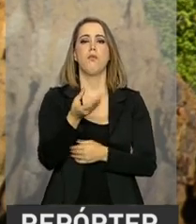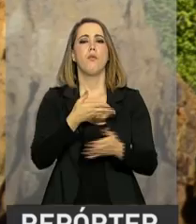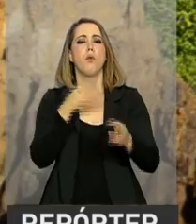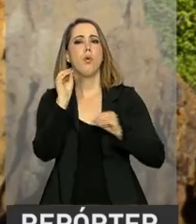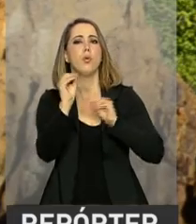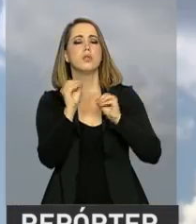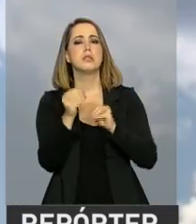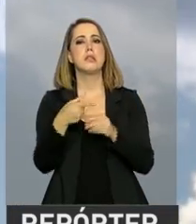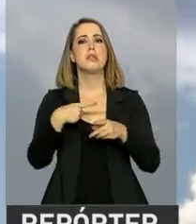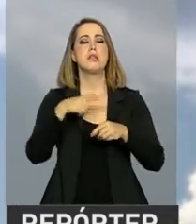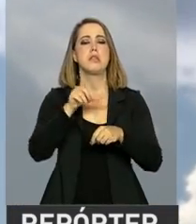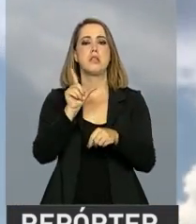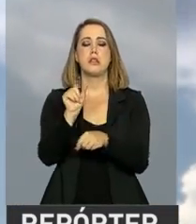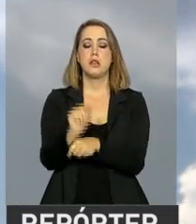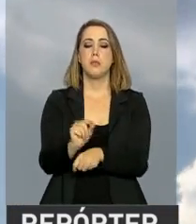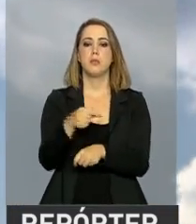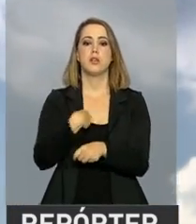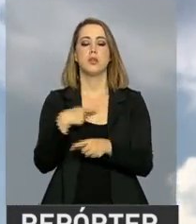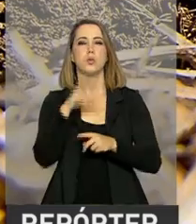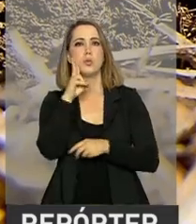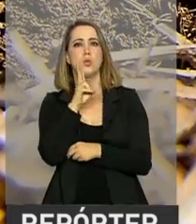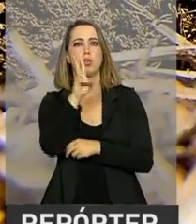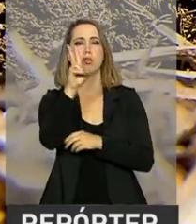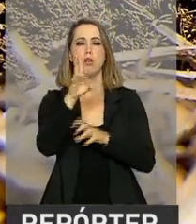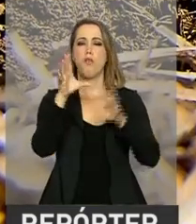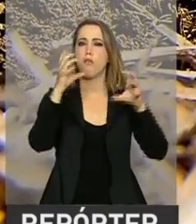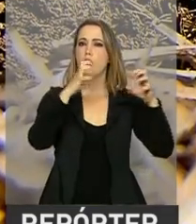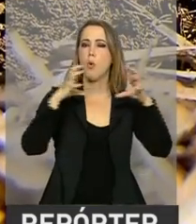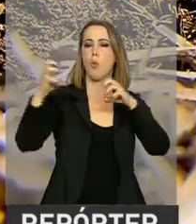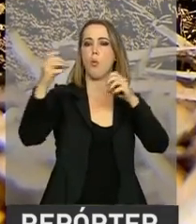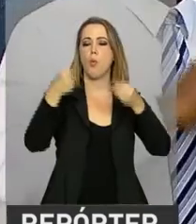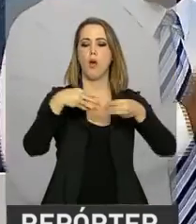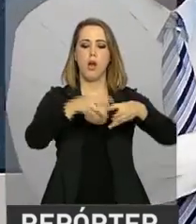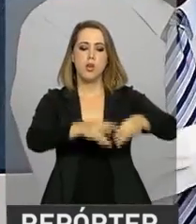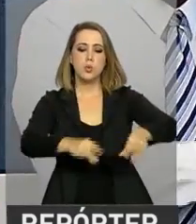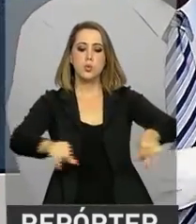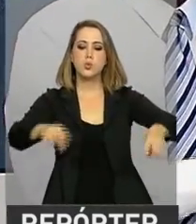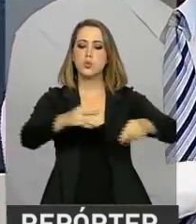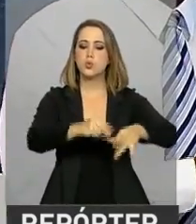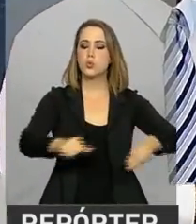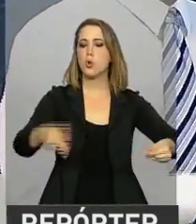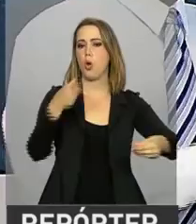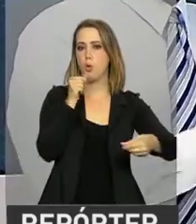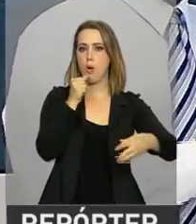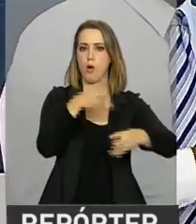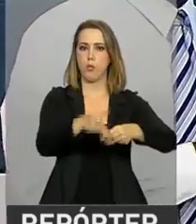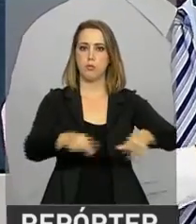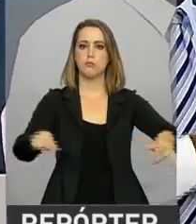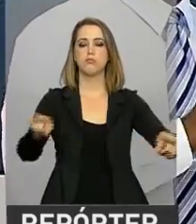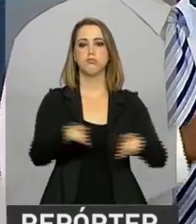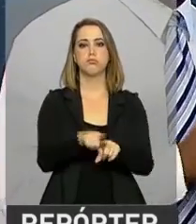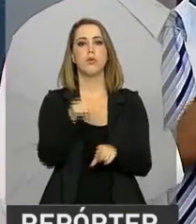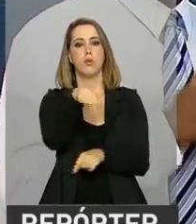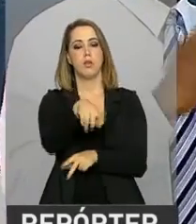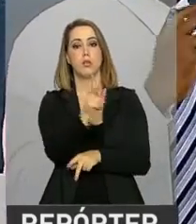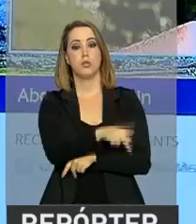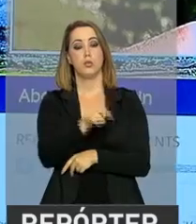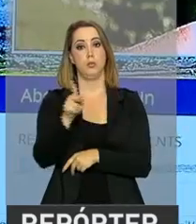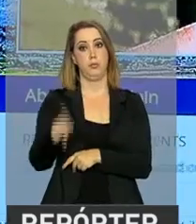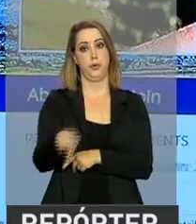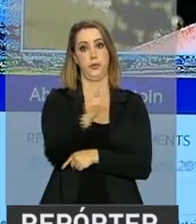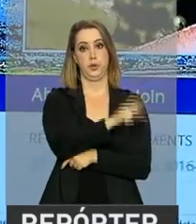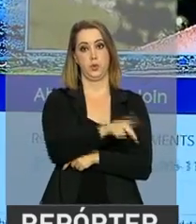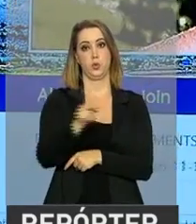do ar pressão atmosférica e umidade do solo são algumas lições que professores brasileiros